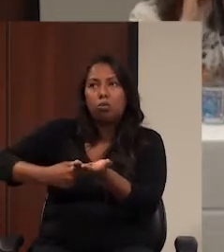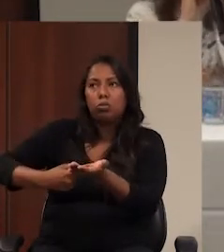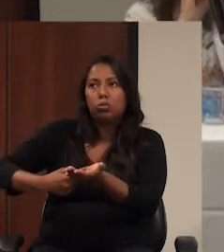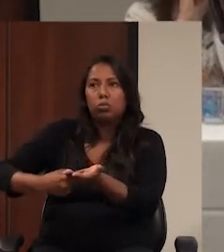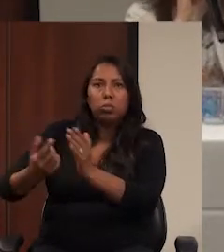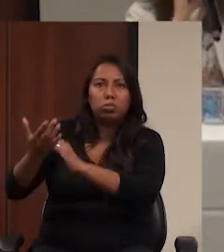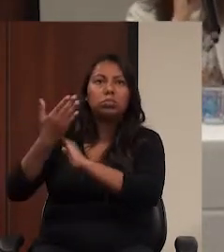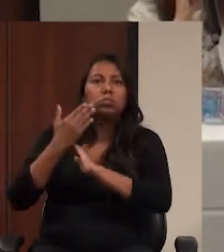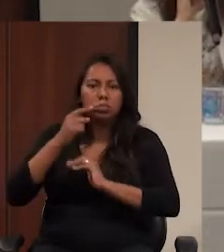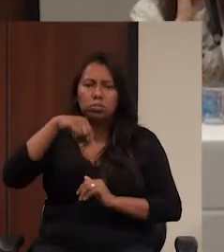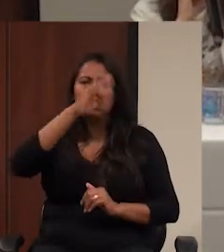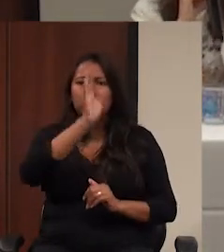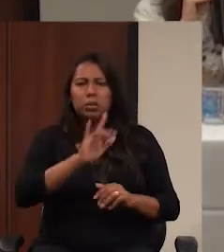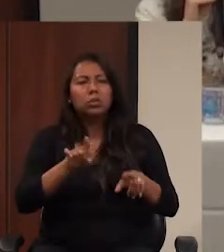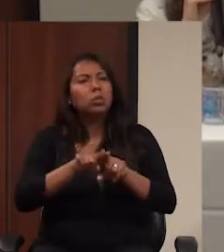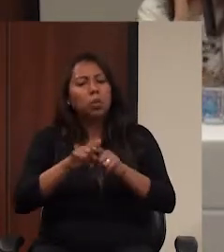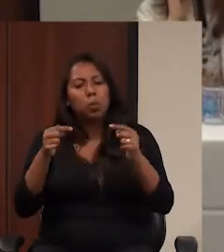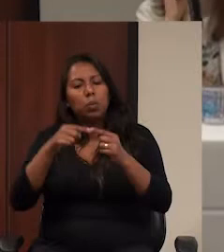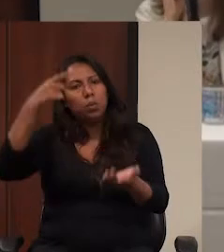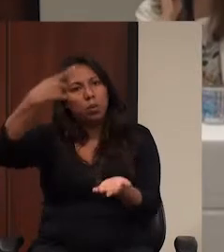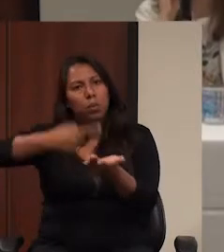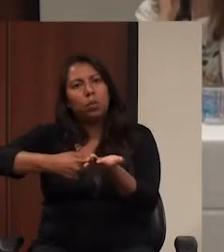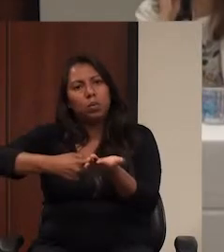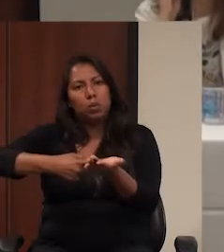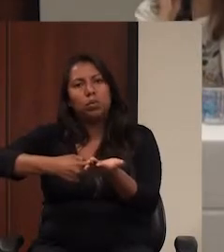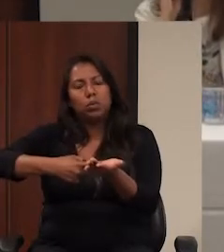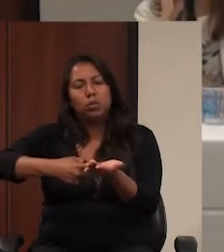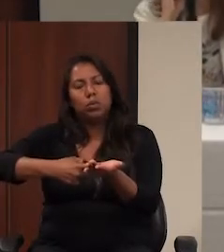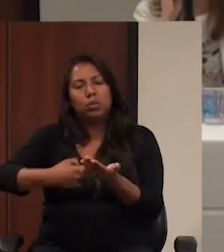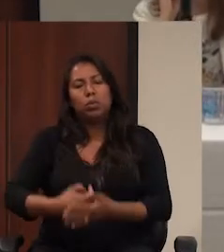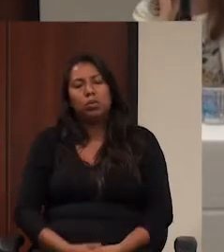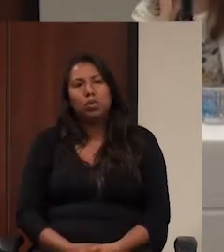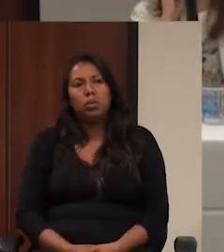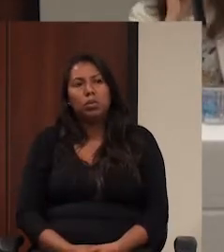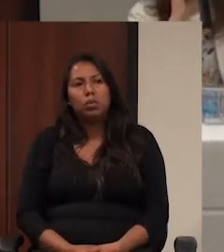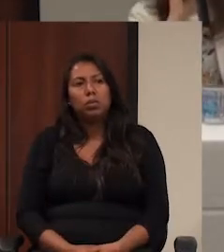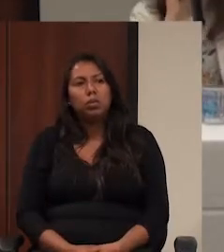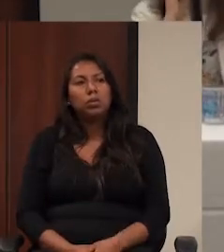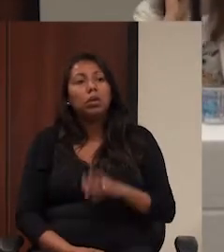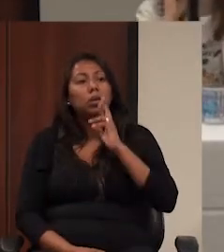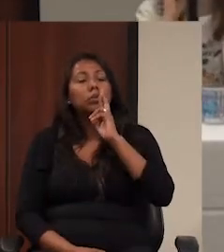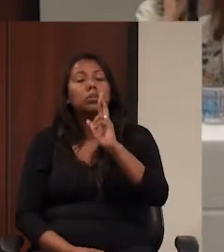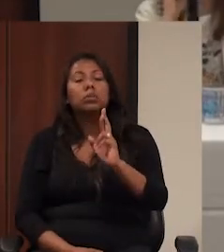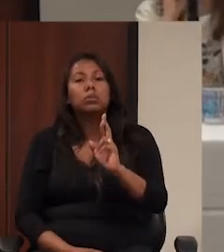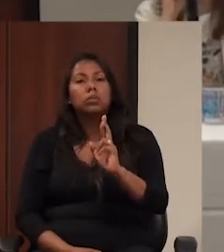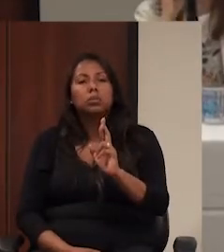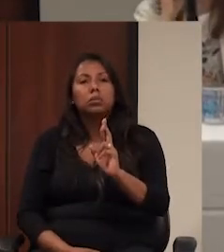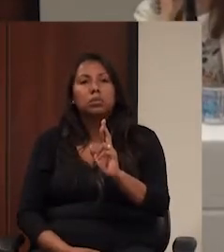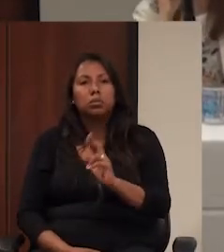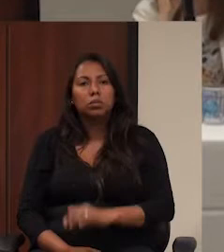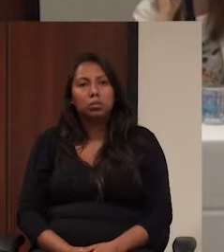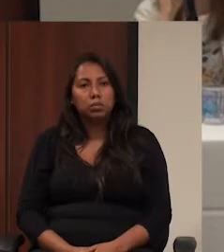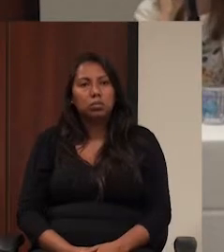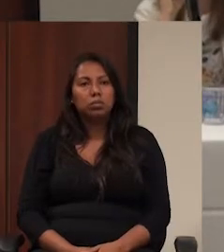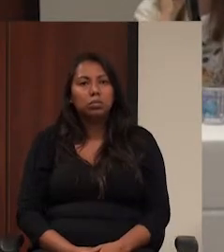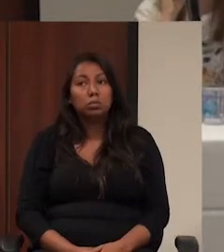também, a nossa tomada de decisão apoiada é um acordo formalizado. Resultado dessa iniciativa. Demonstram os